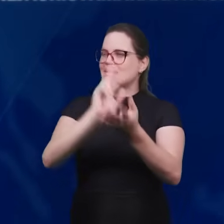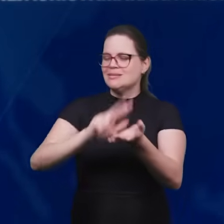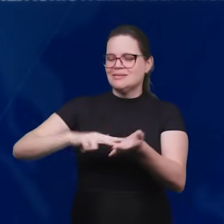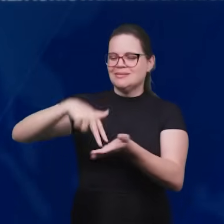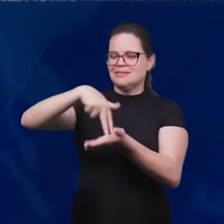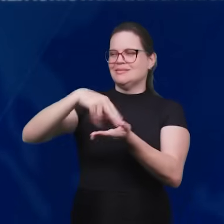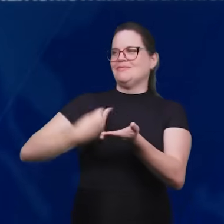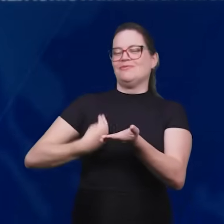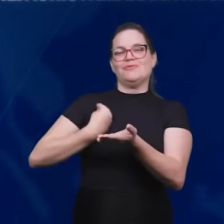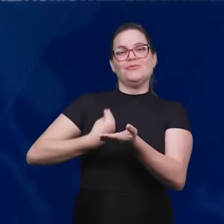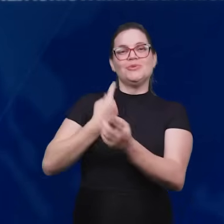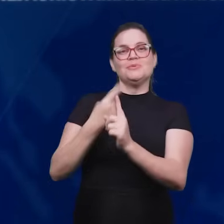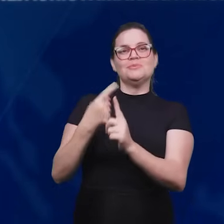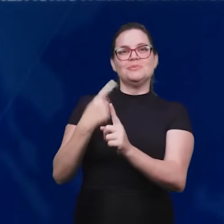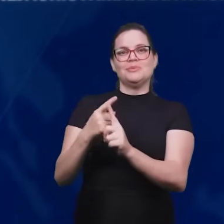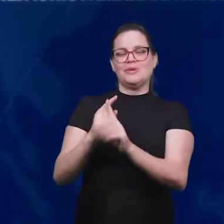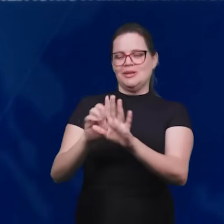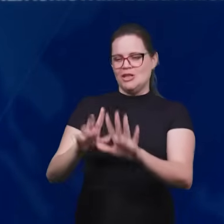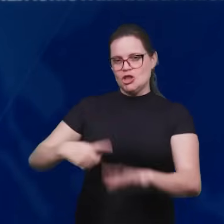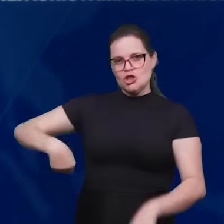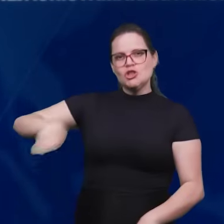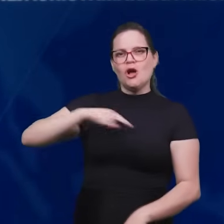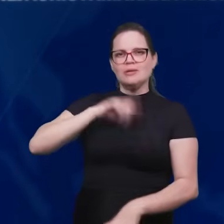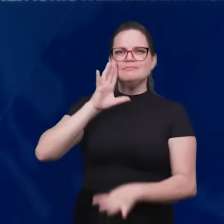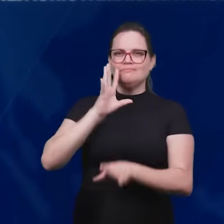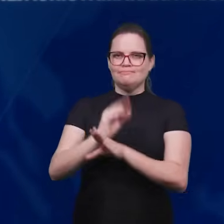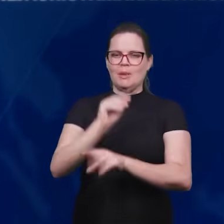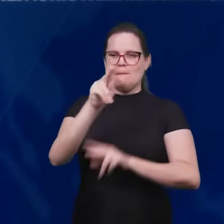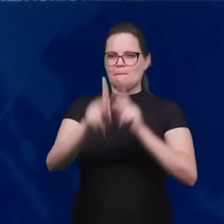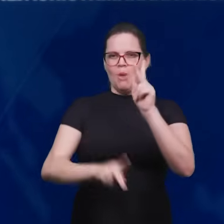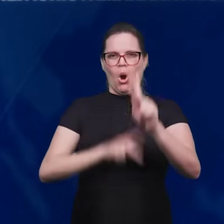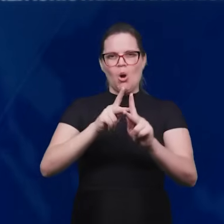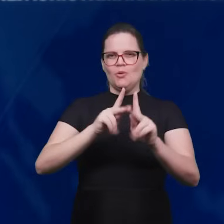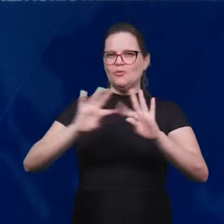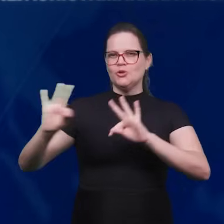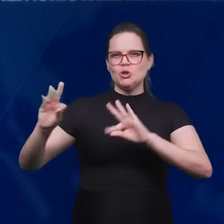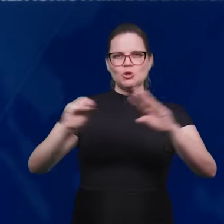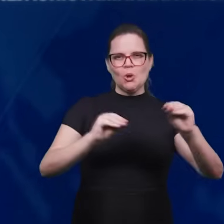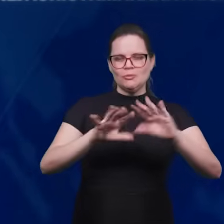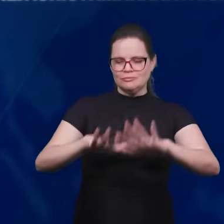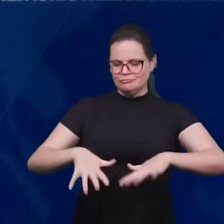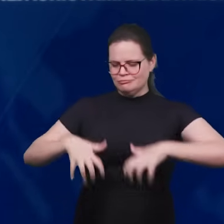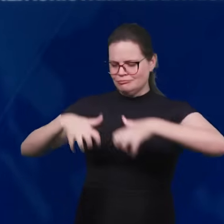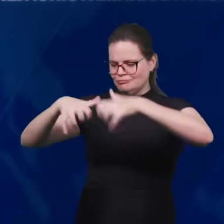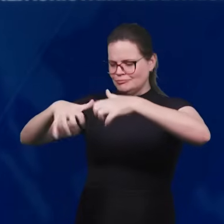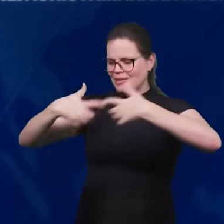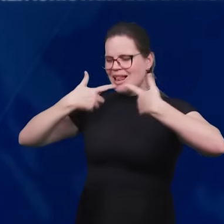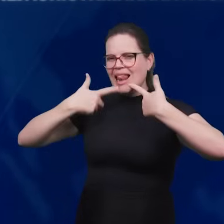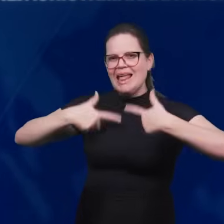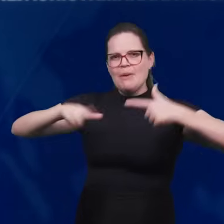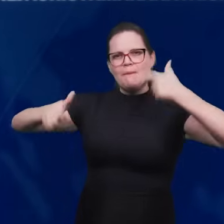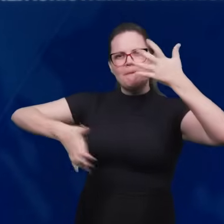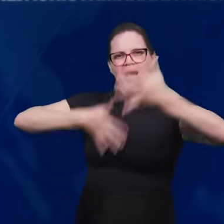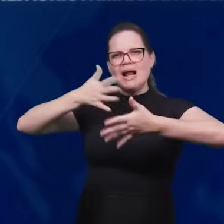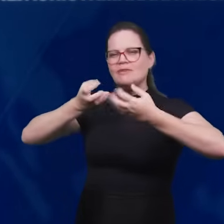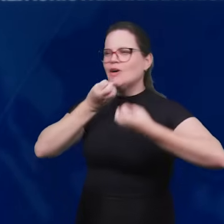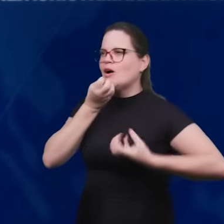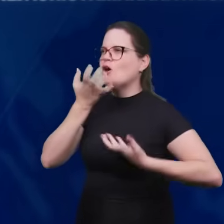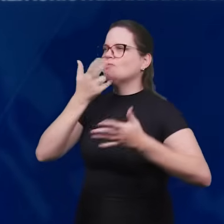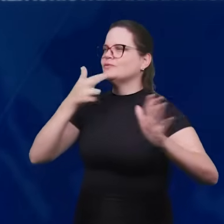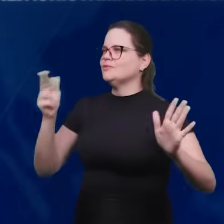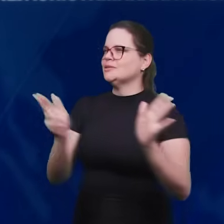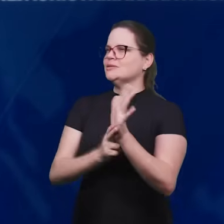um dia todo joelho há de se dobrar e toda língua há de confessar que Jesus Cristo era o